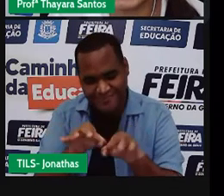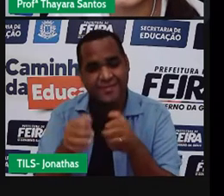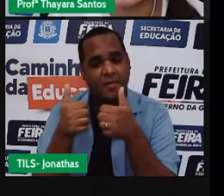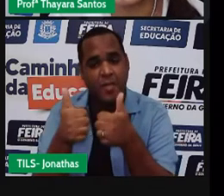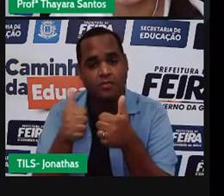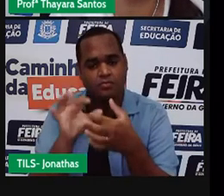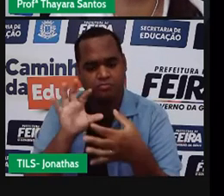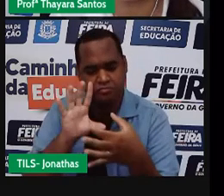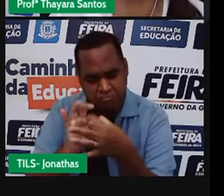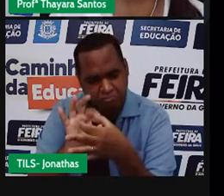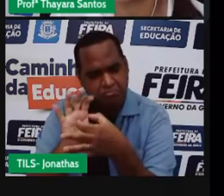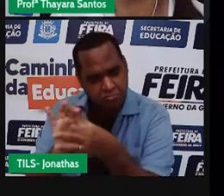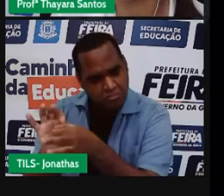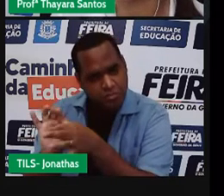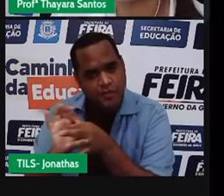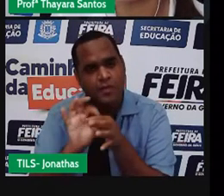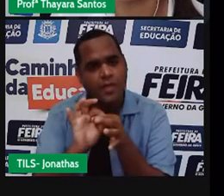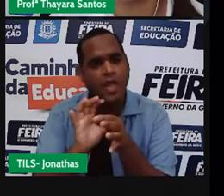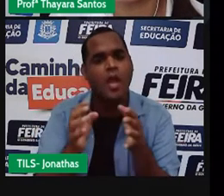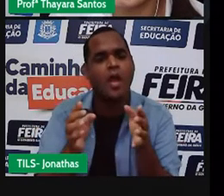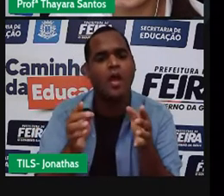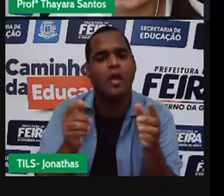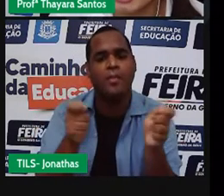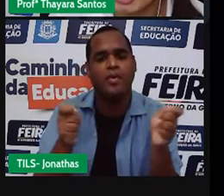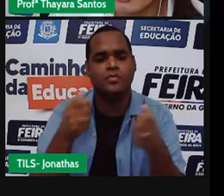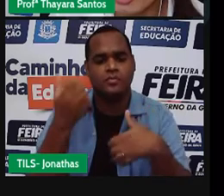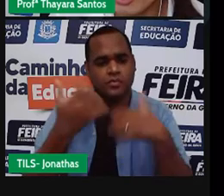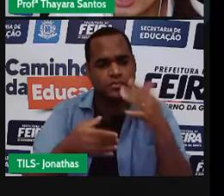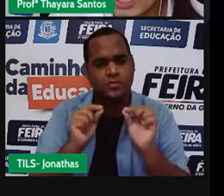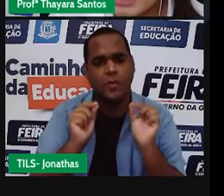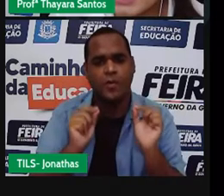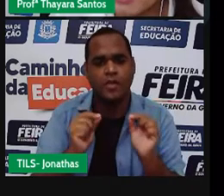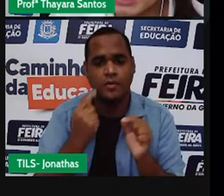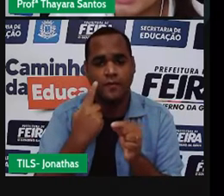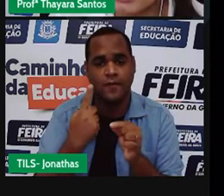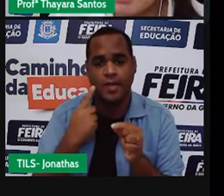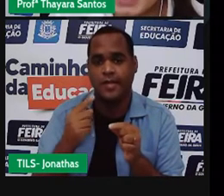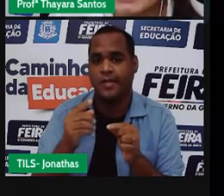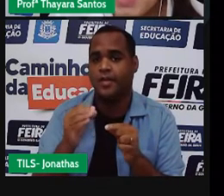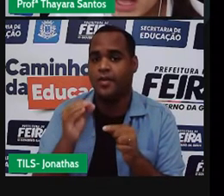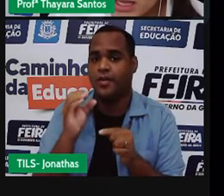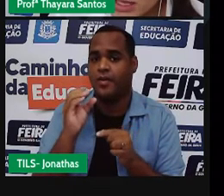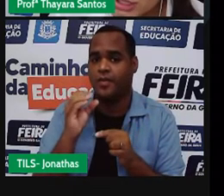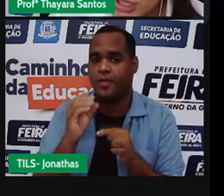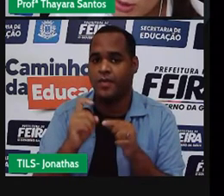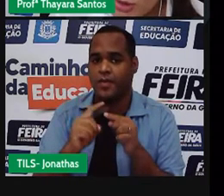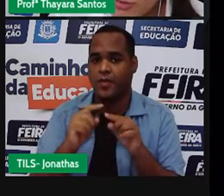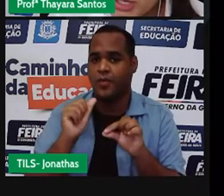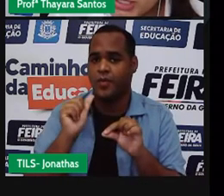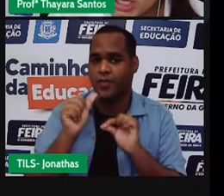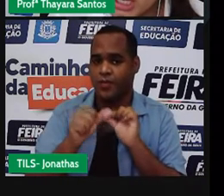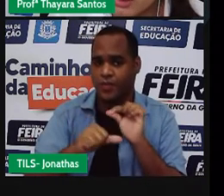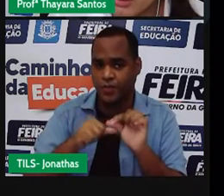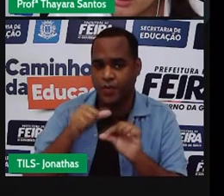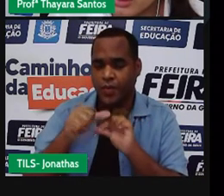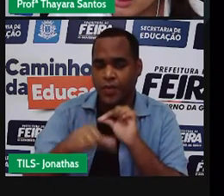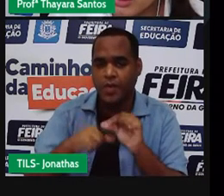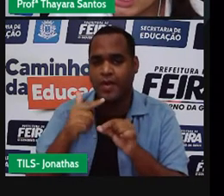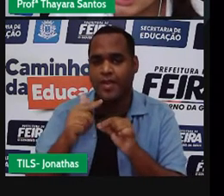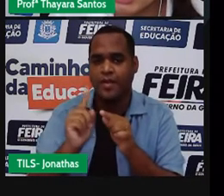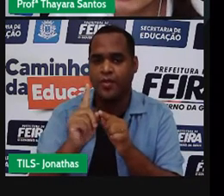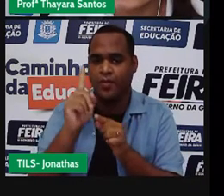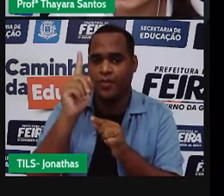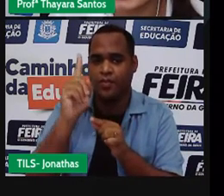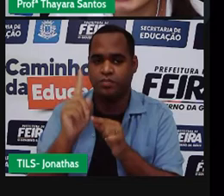de uma forma fixa e o que é que a gente pode fazer agora a gente pode colocar essa temperatura mais baixa ó vou mexer aqui